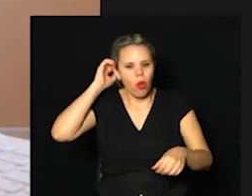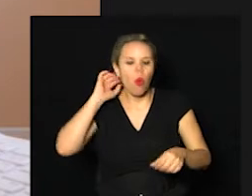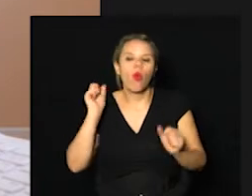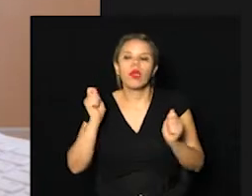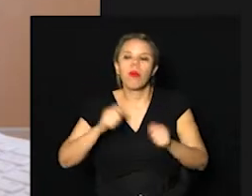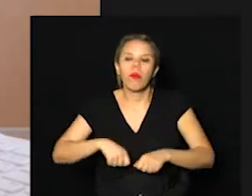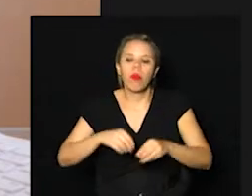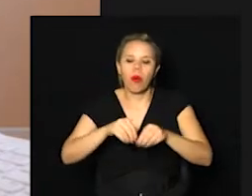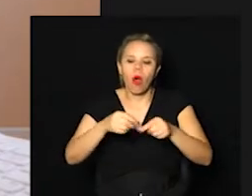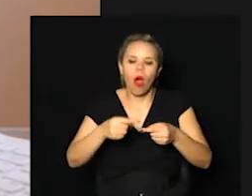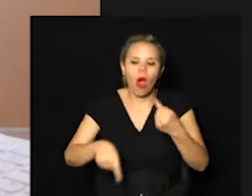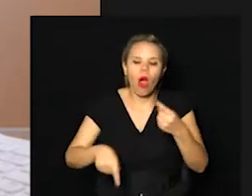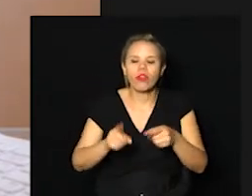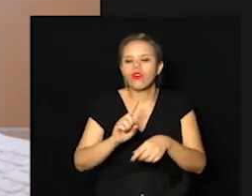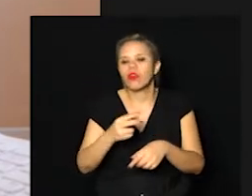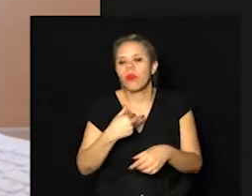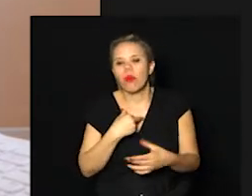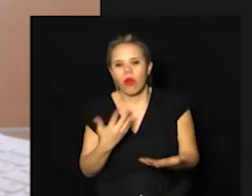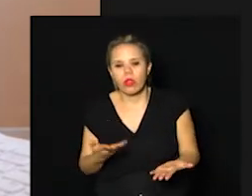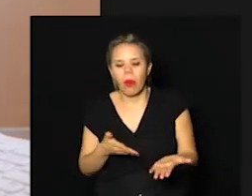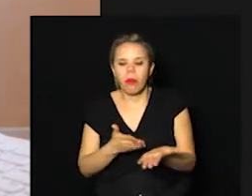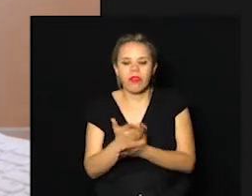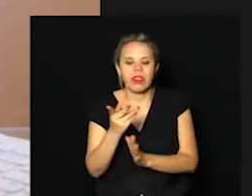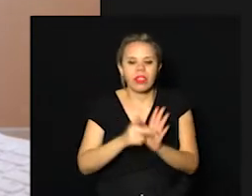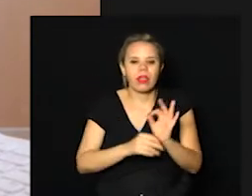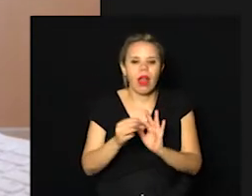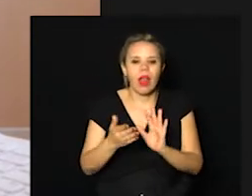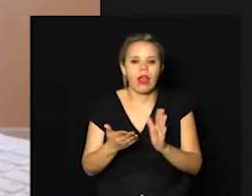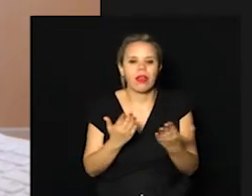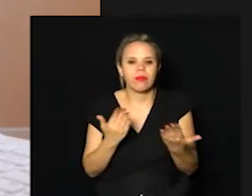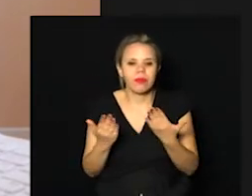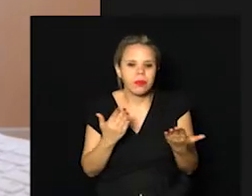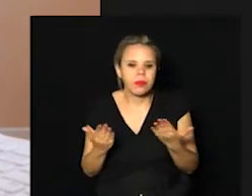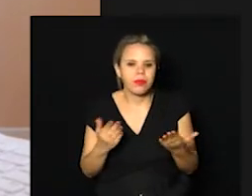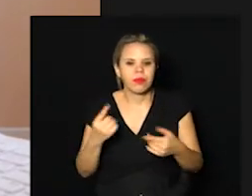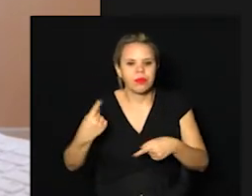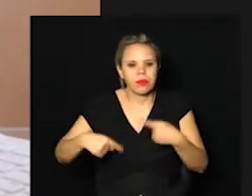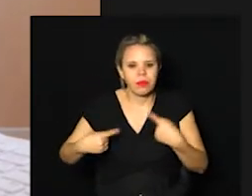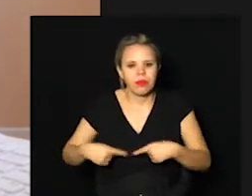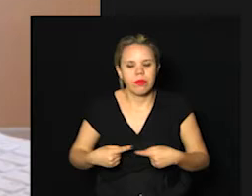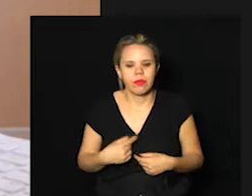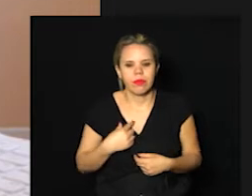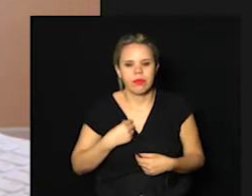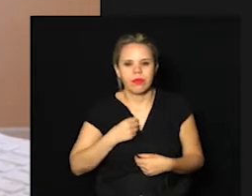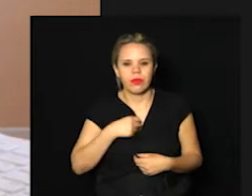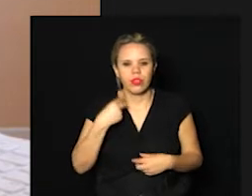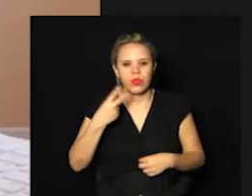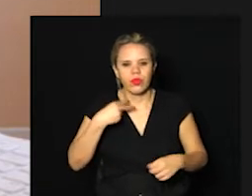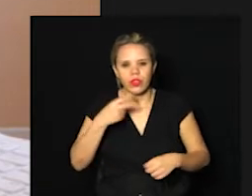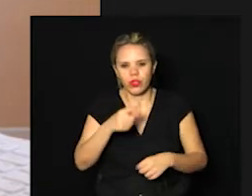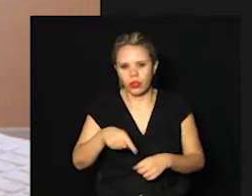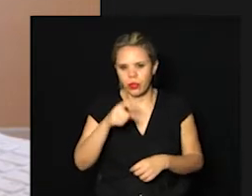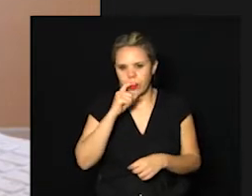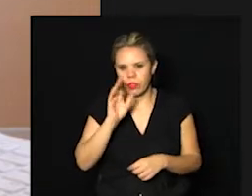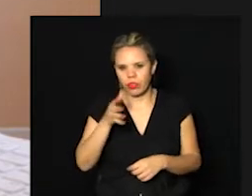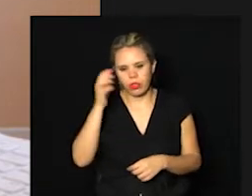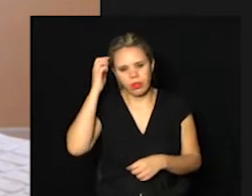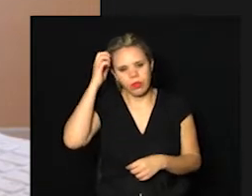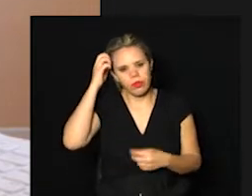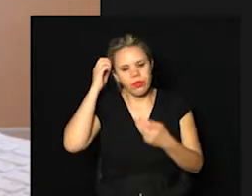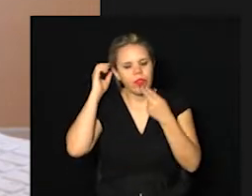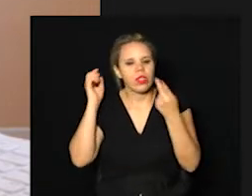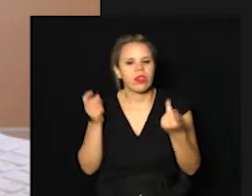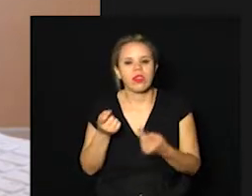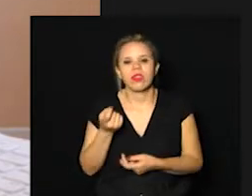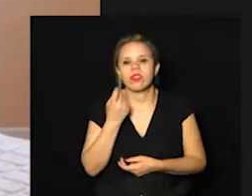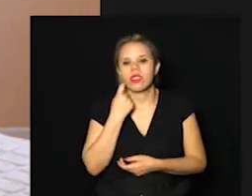ou não a partir da aprovação dessa lei. Então, é isso que está em discussão. Inclusive, o vereador Zé Carlos já adiantou que na sexta-feira a Comissão